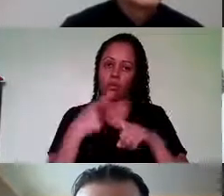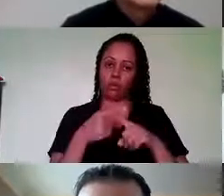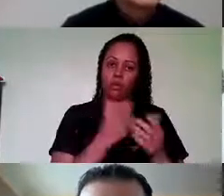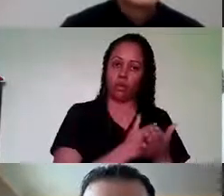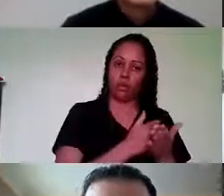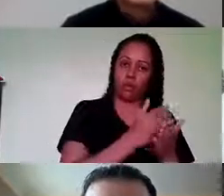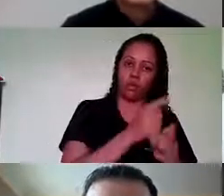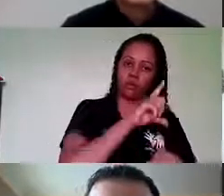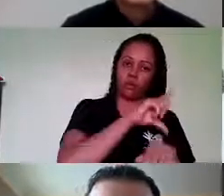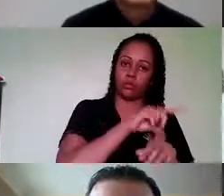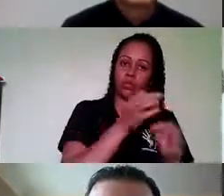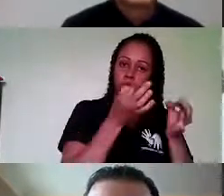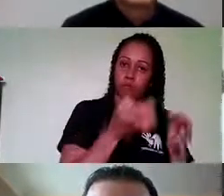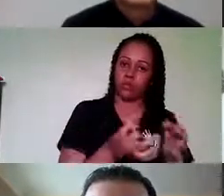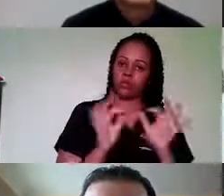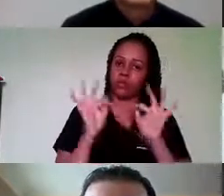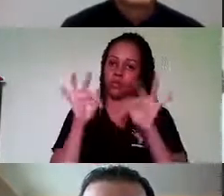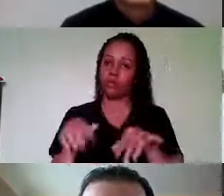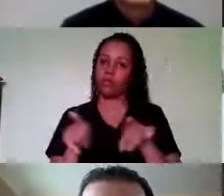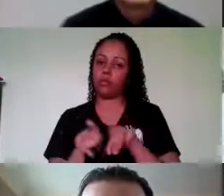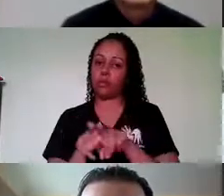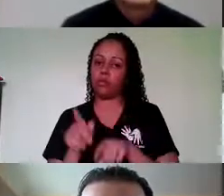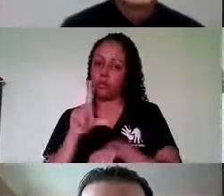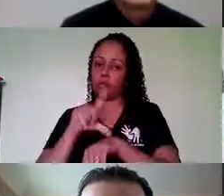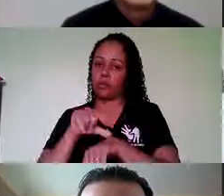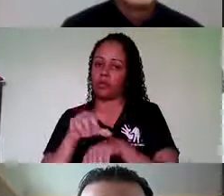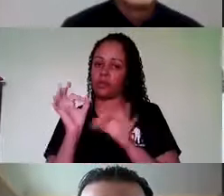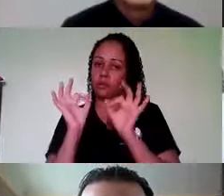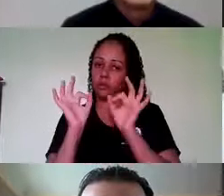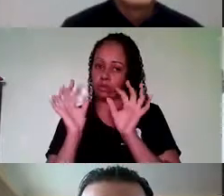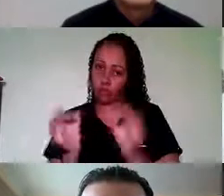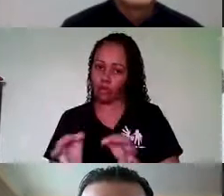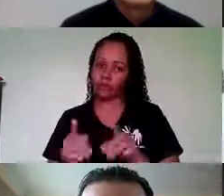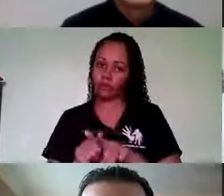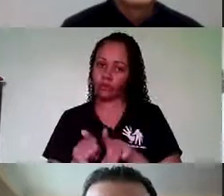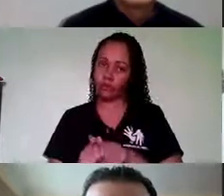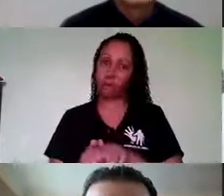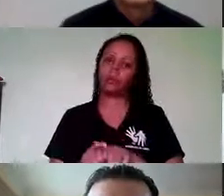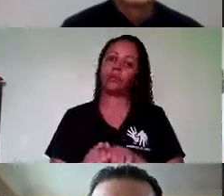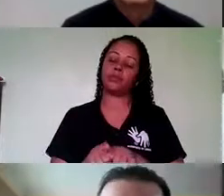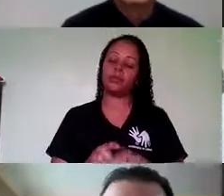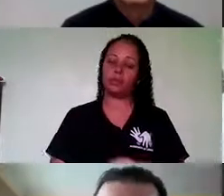dentro daquilo que havia sido programado. Eu passo a palavra para você, então, para o encerramento.